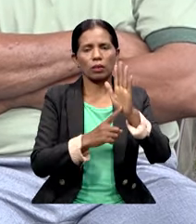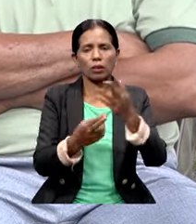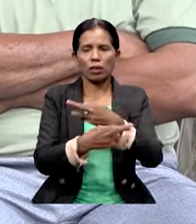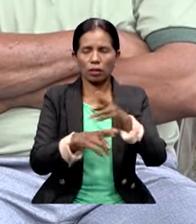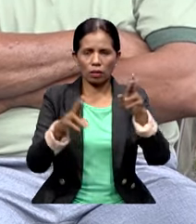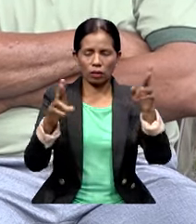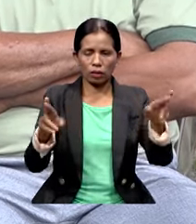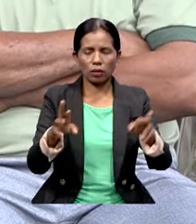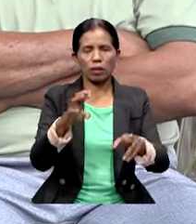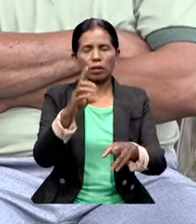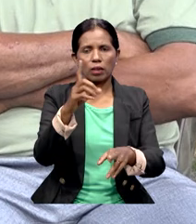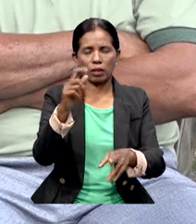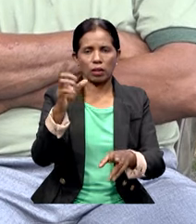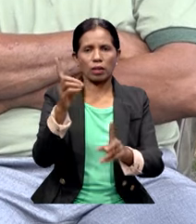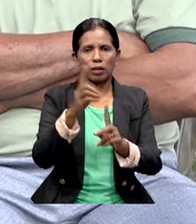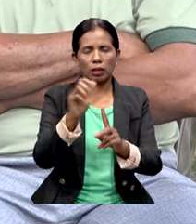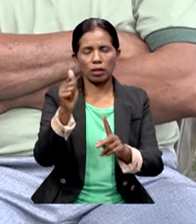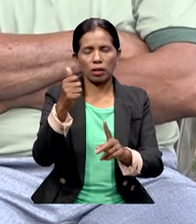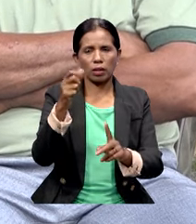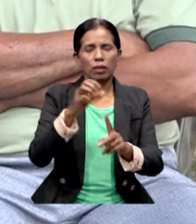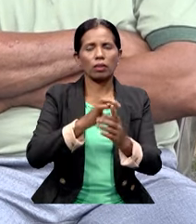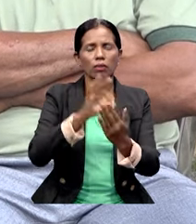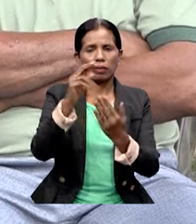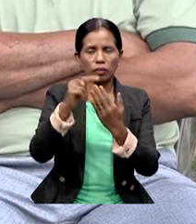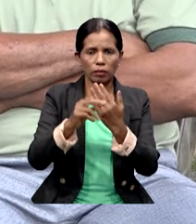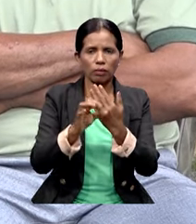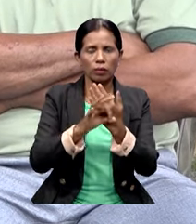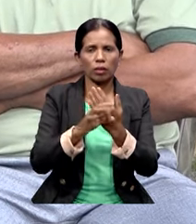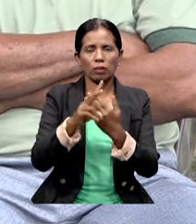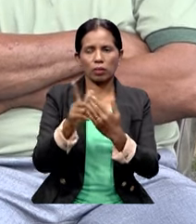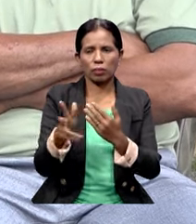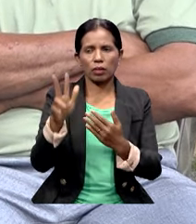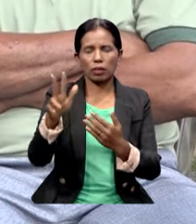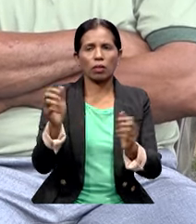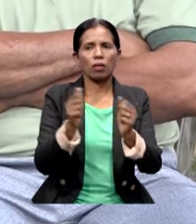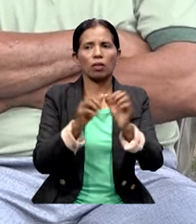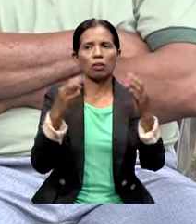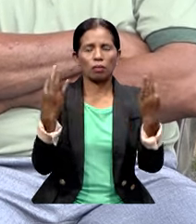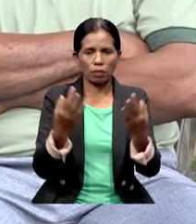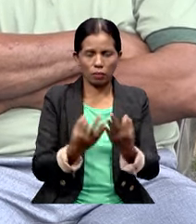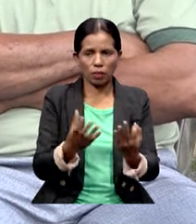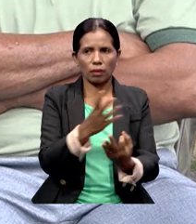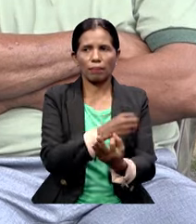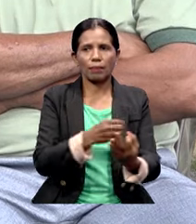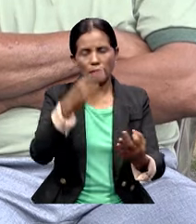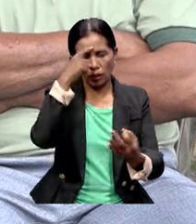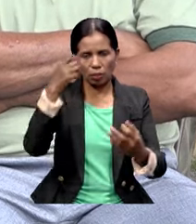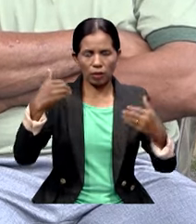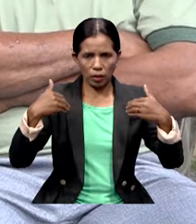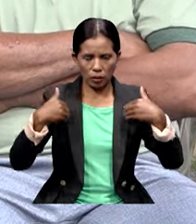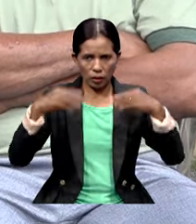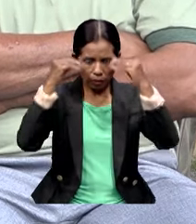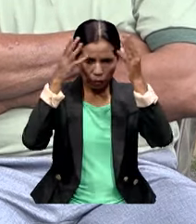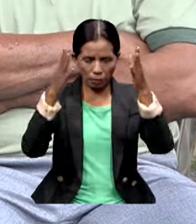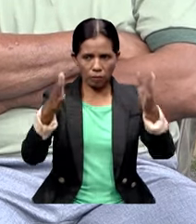jornal da república ia dia 10 de fevereiro de 2023 o sistema familiarismo no partidarismo. Tama hamusu professor